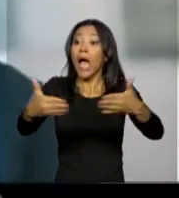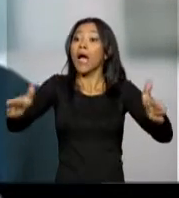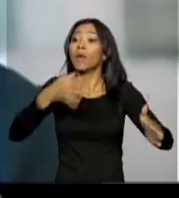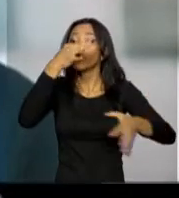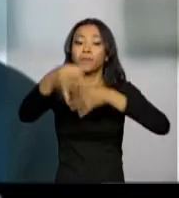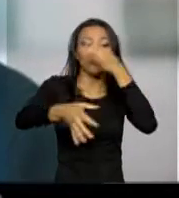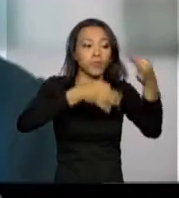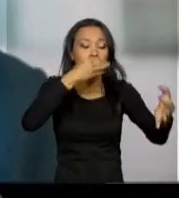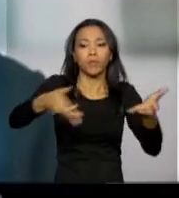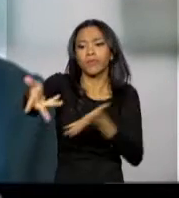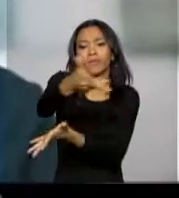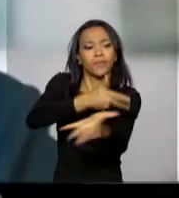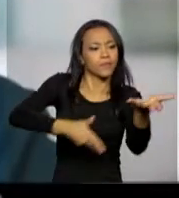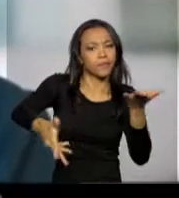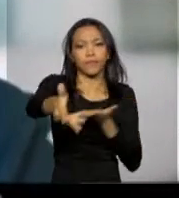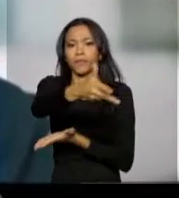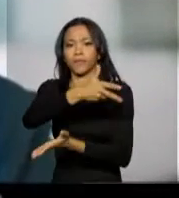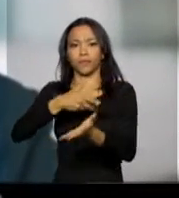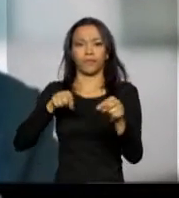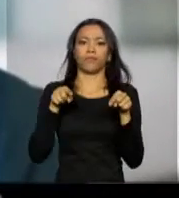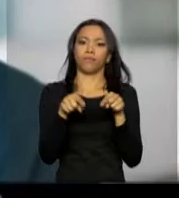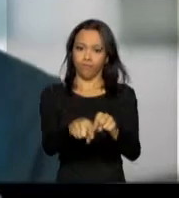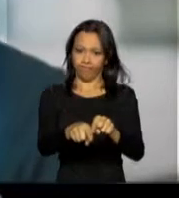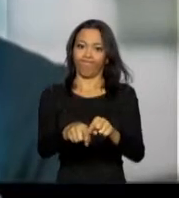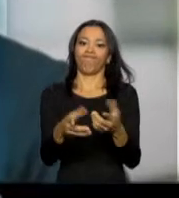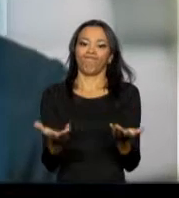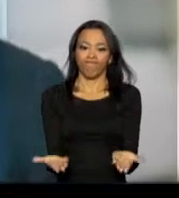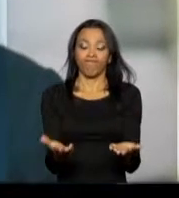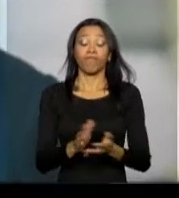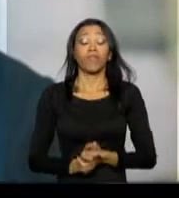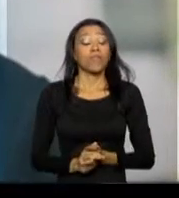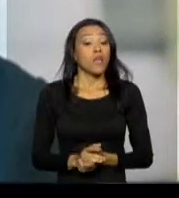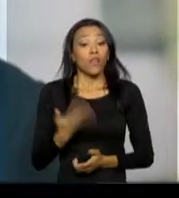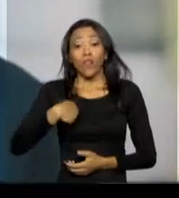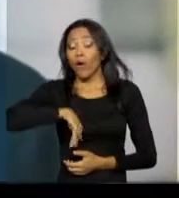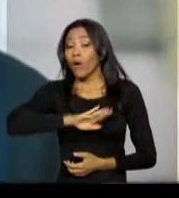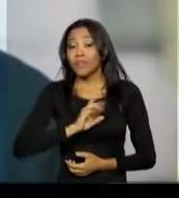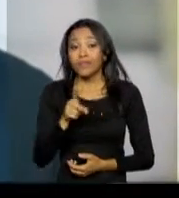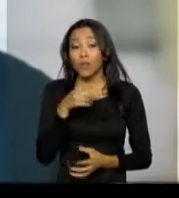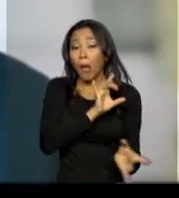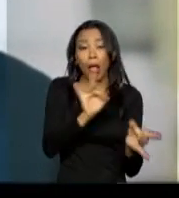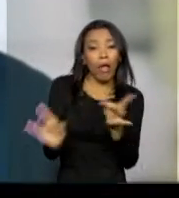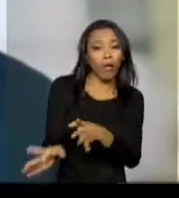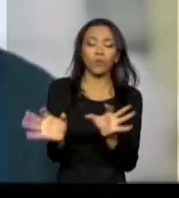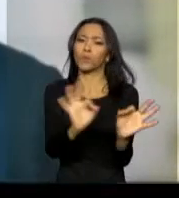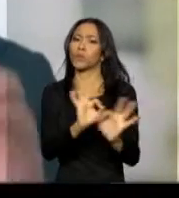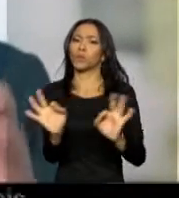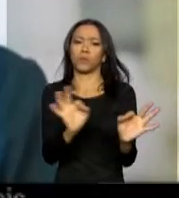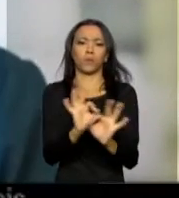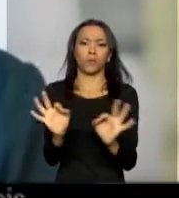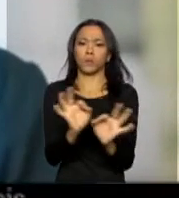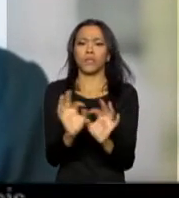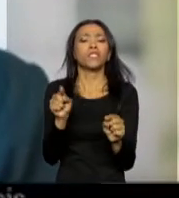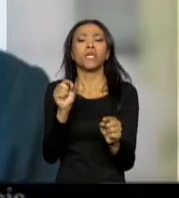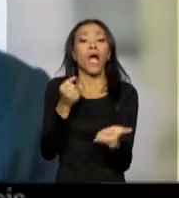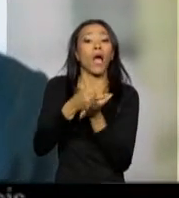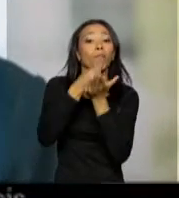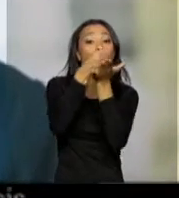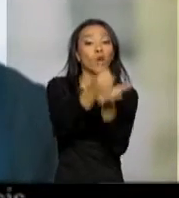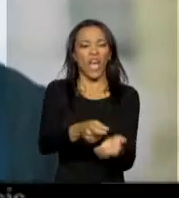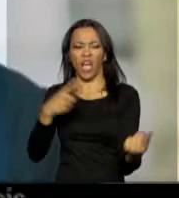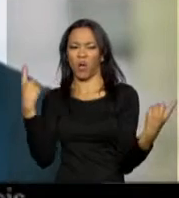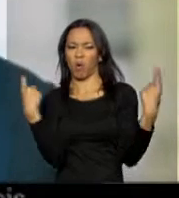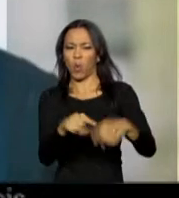maior legitimidade à representação política. Não abrimos mão, em nenhum momento, de apoiar o